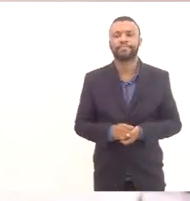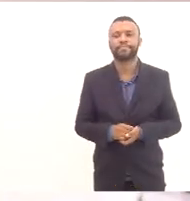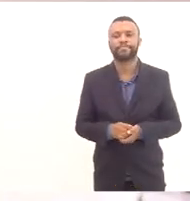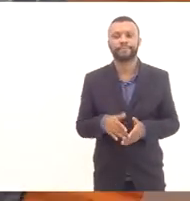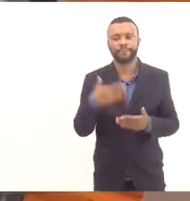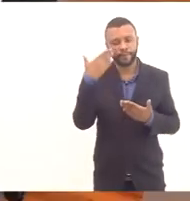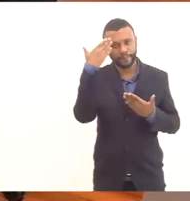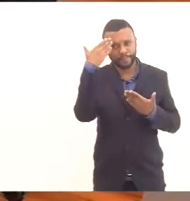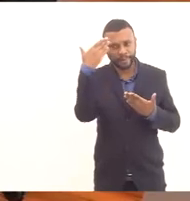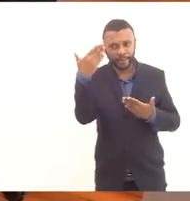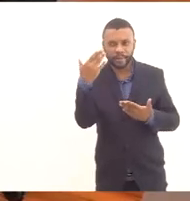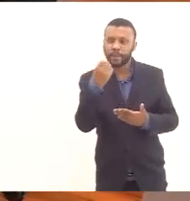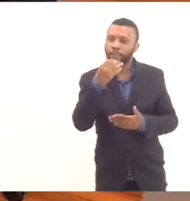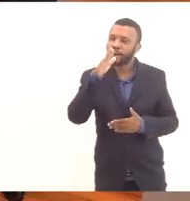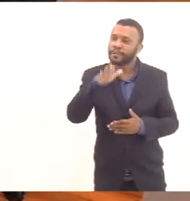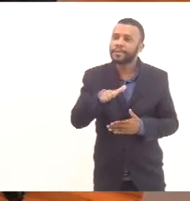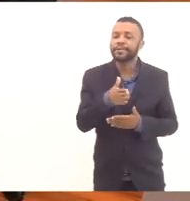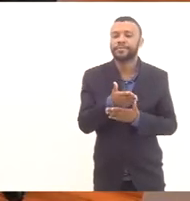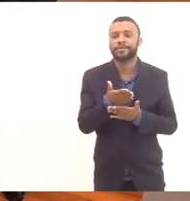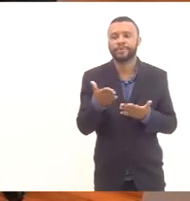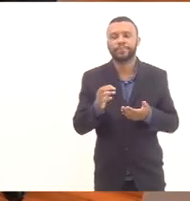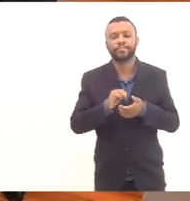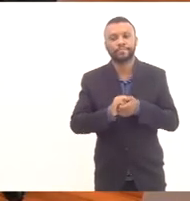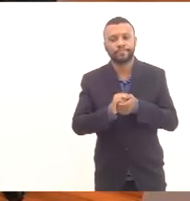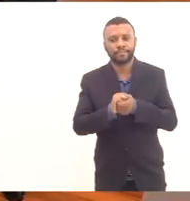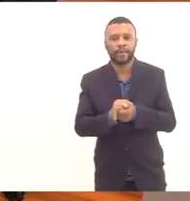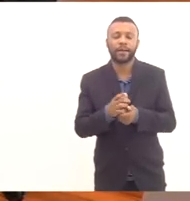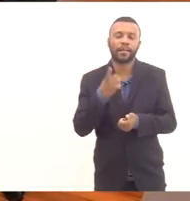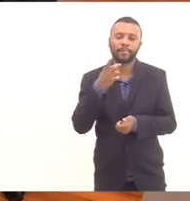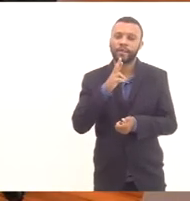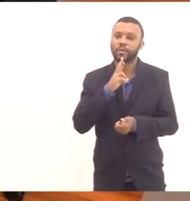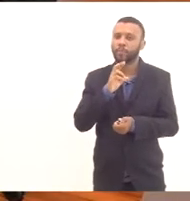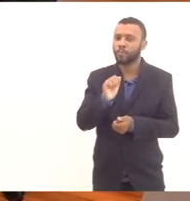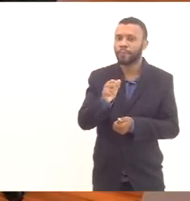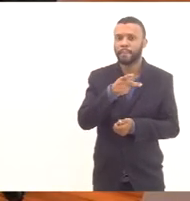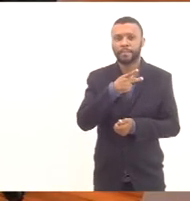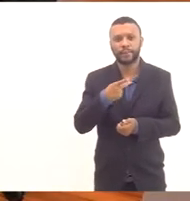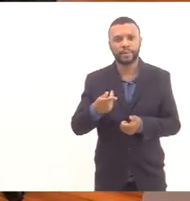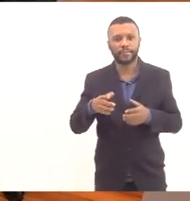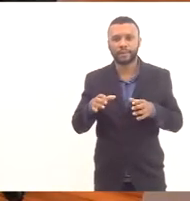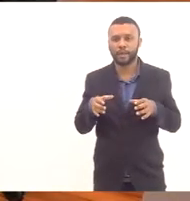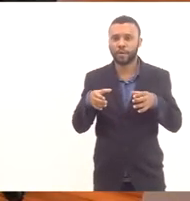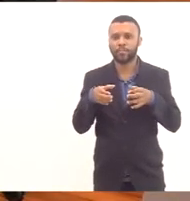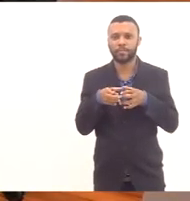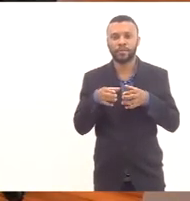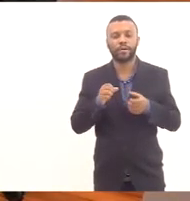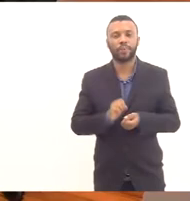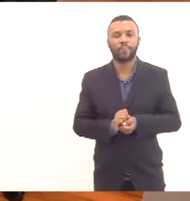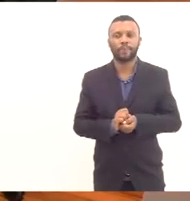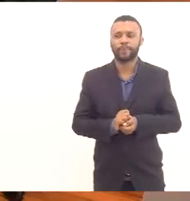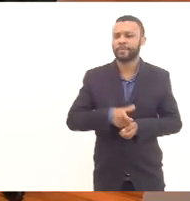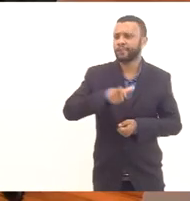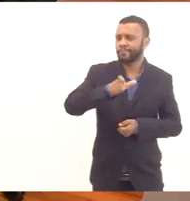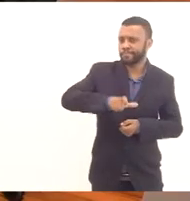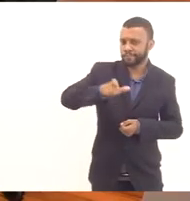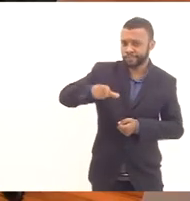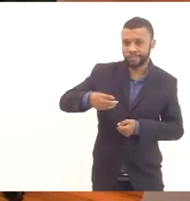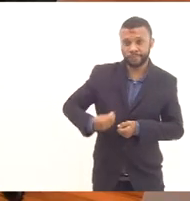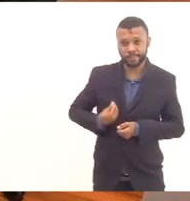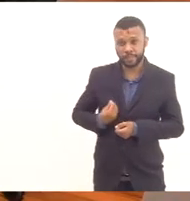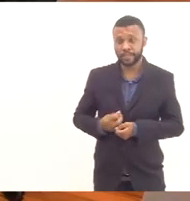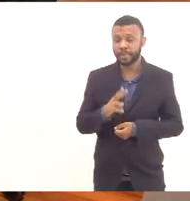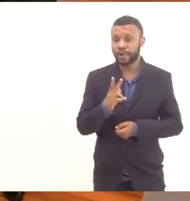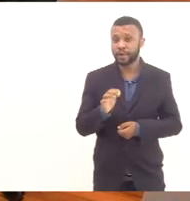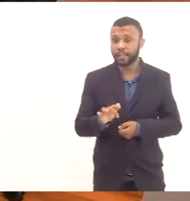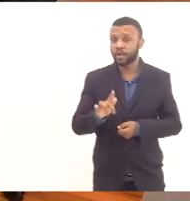Boa tarde a todos os cumprimentar o deputado Rodrigo Moreno presidente da Comissão além dos demais presentes em um gol